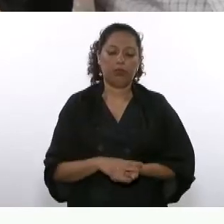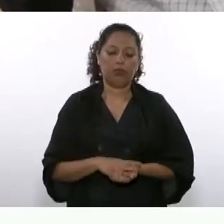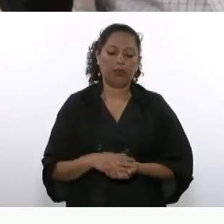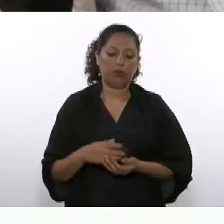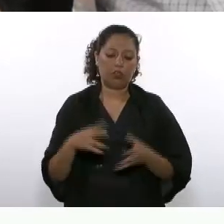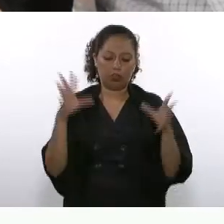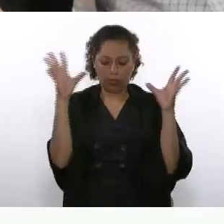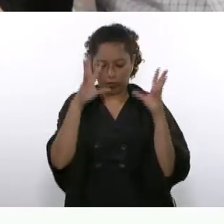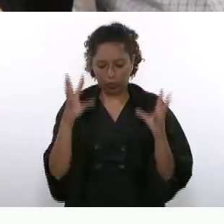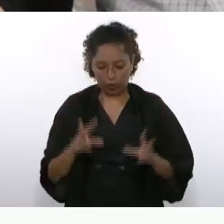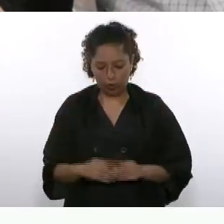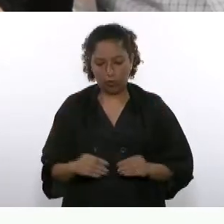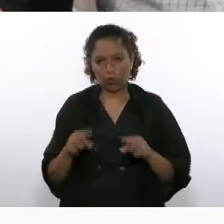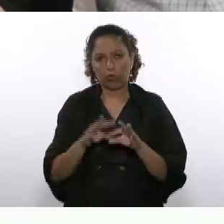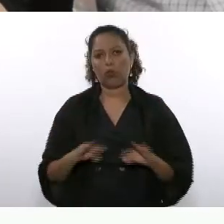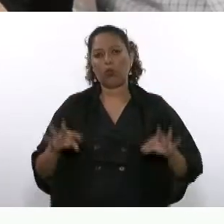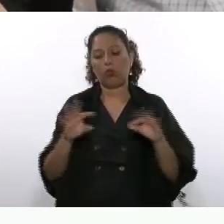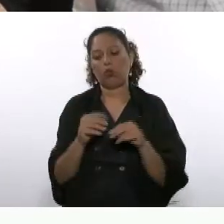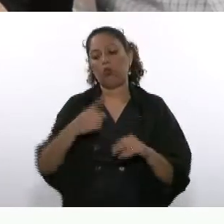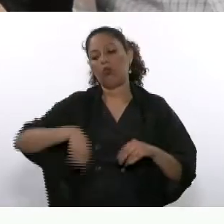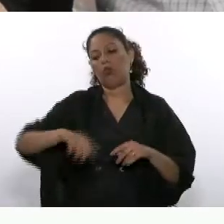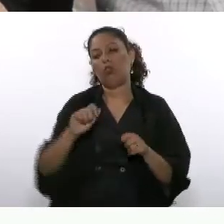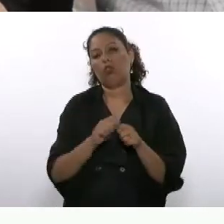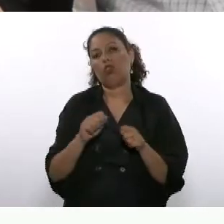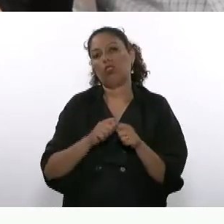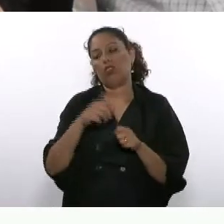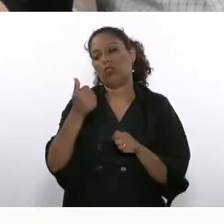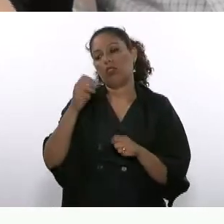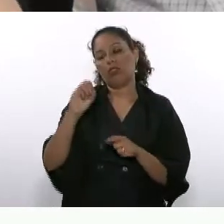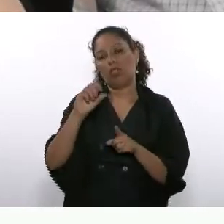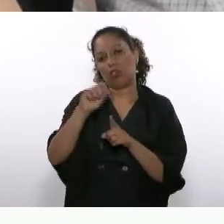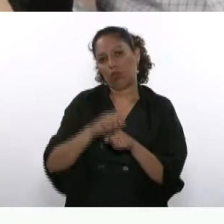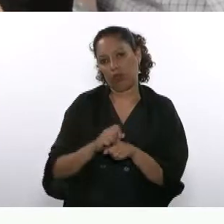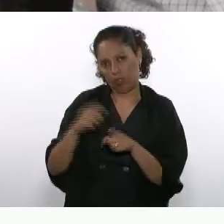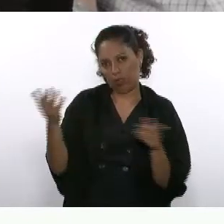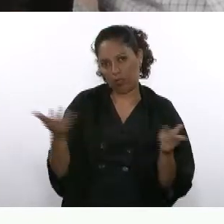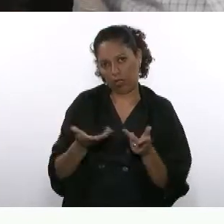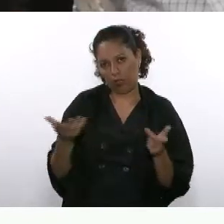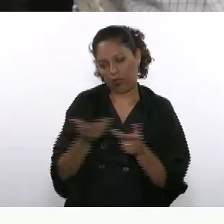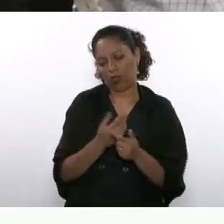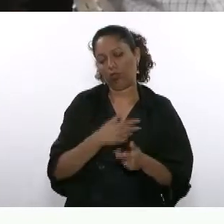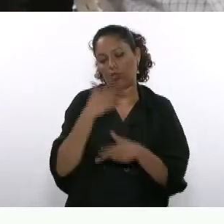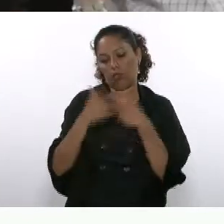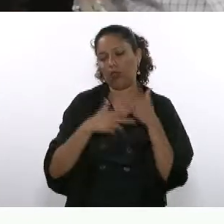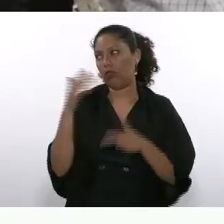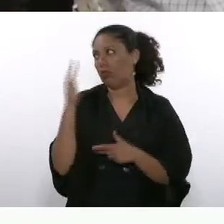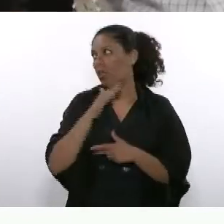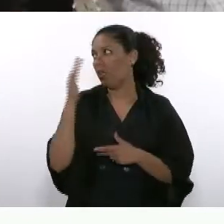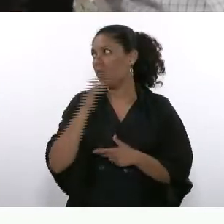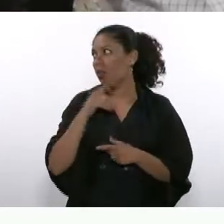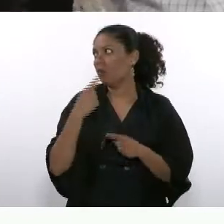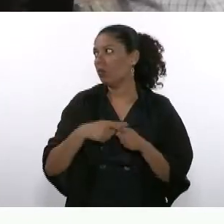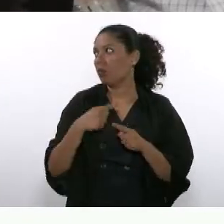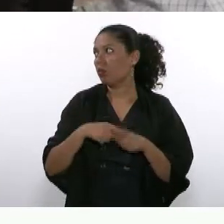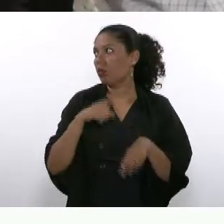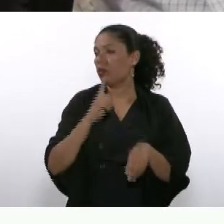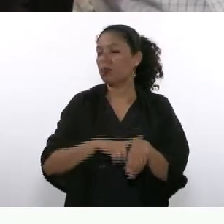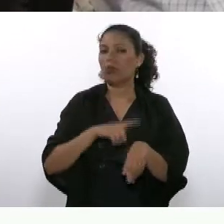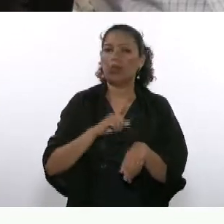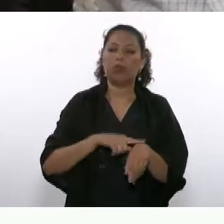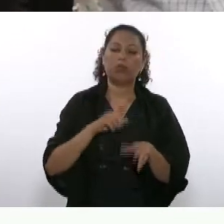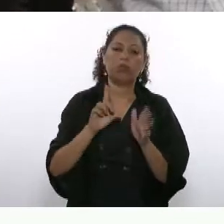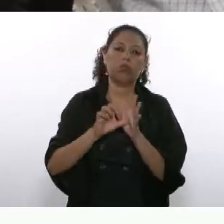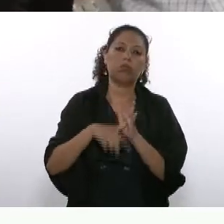pequeno resumo daquilo que a gente fez nesses 10 meses. Eu vou passar rapidamente, porque eu sei que o nosso tempo é curto,